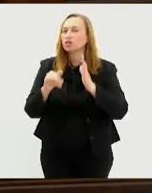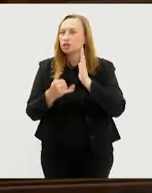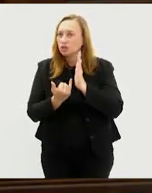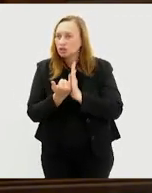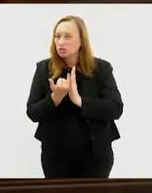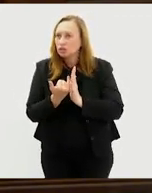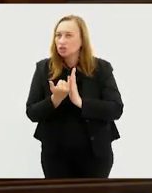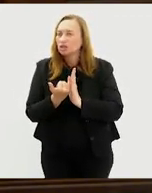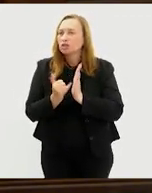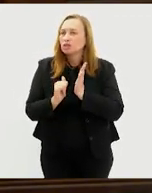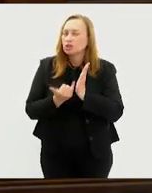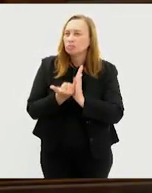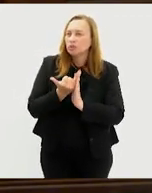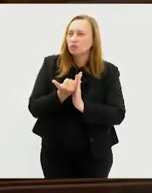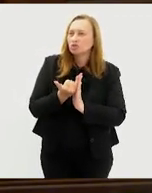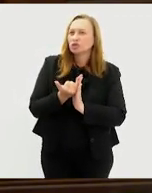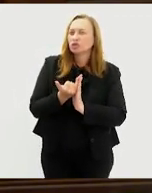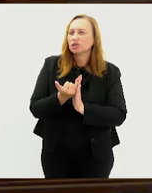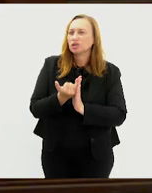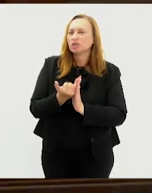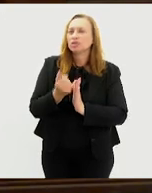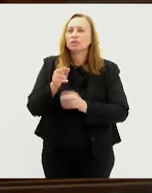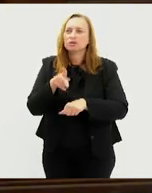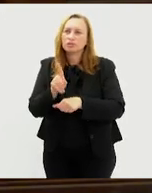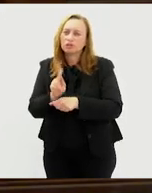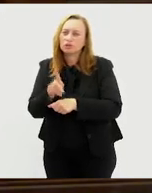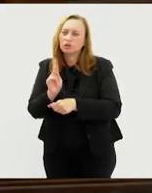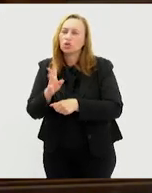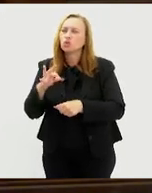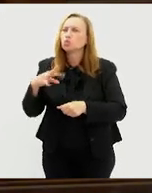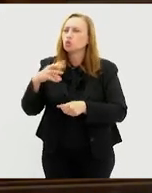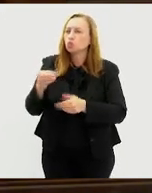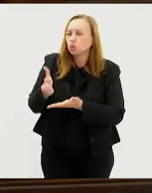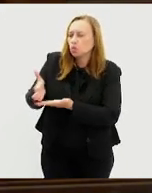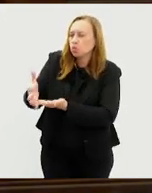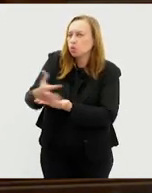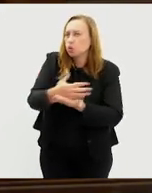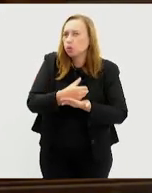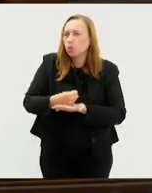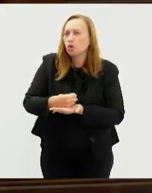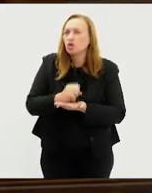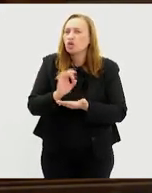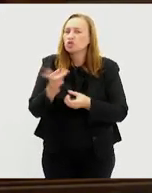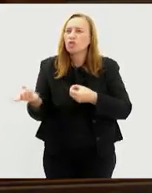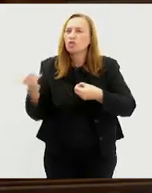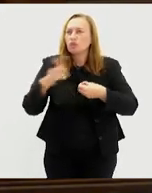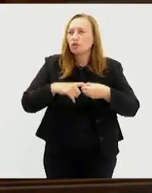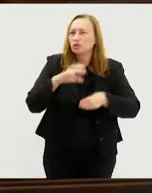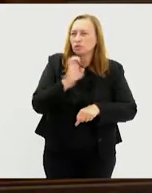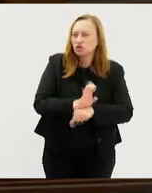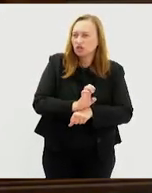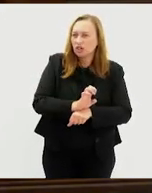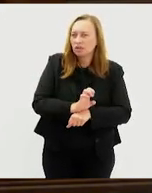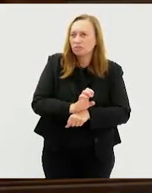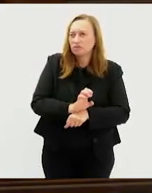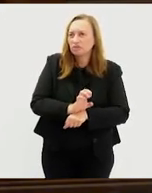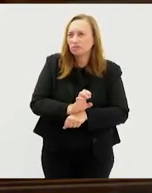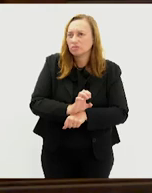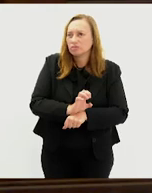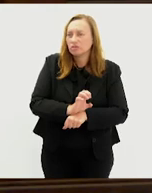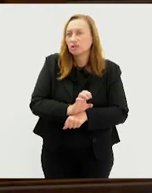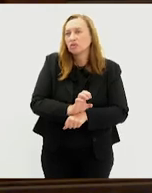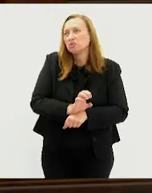participação especial tudo que ela recarda só retorna para estado do Rio de janeir